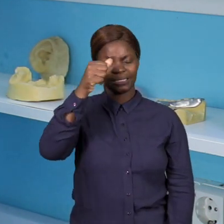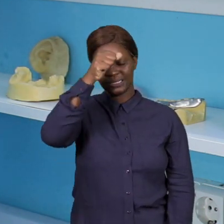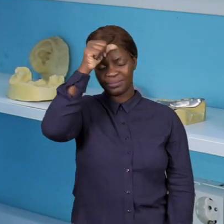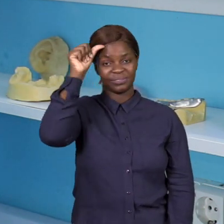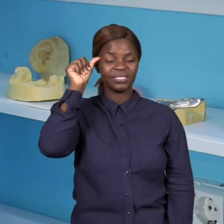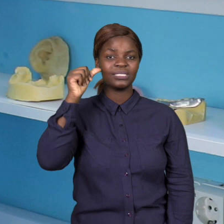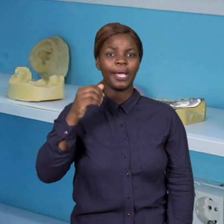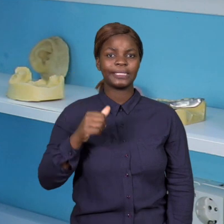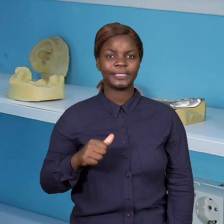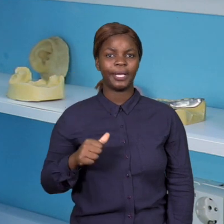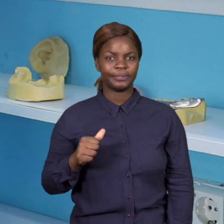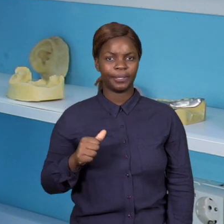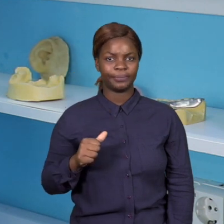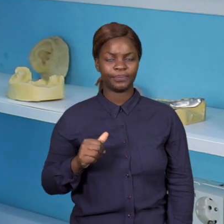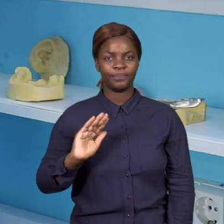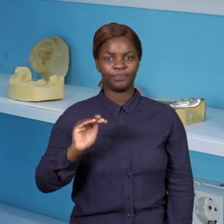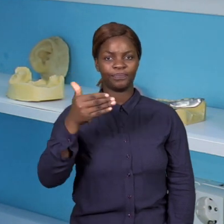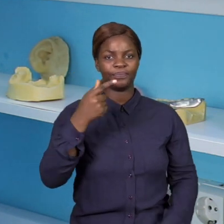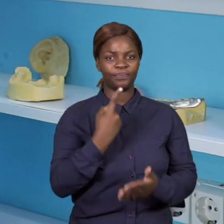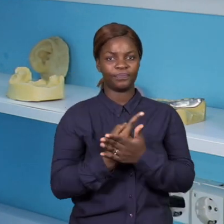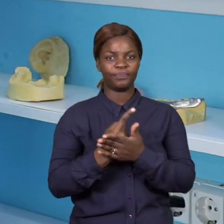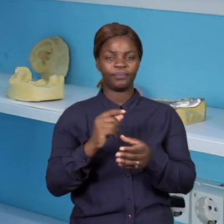pronto. Aí vamos ter que fazer uma